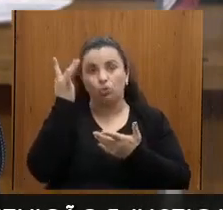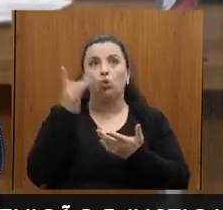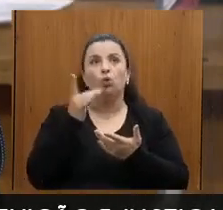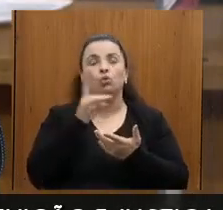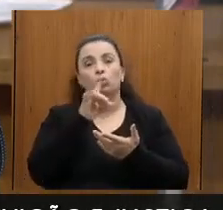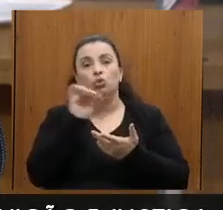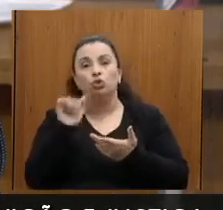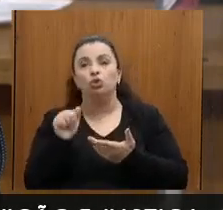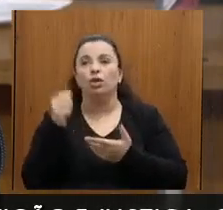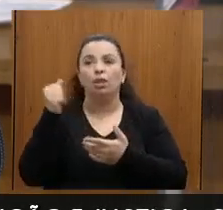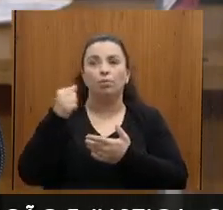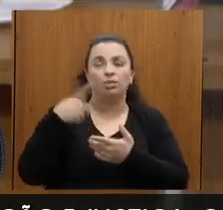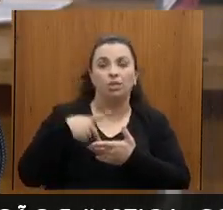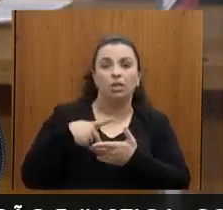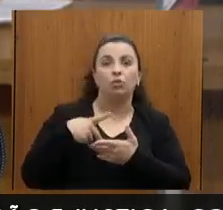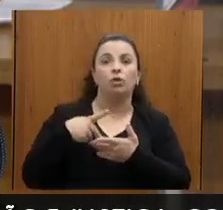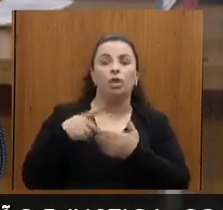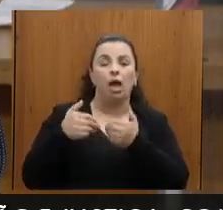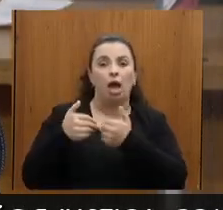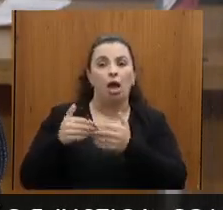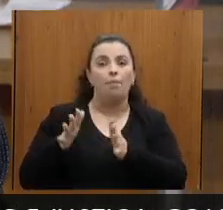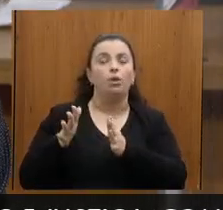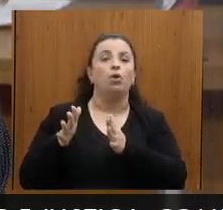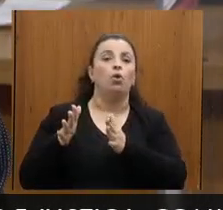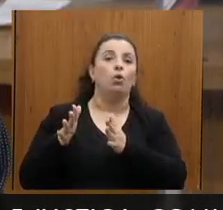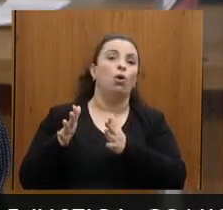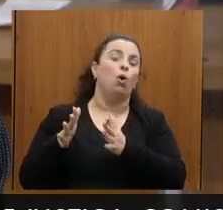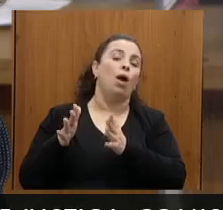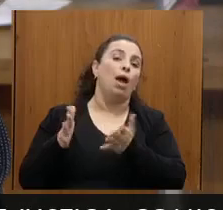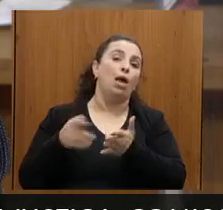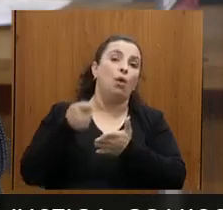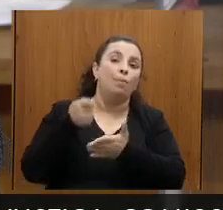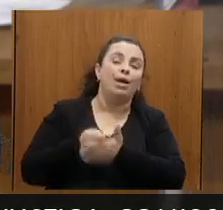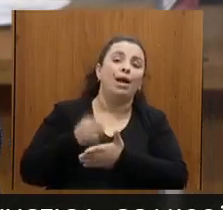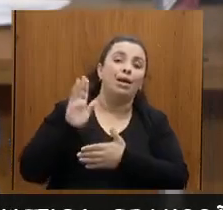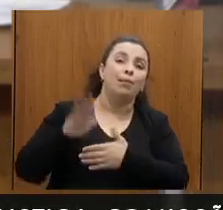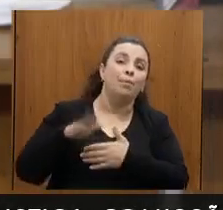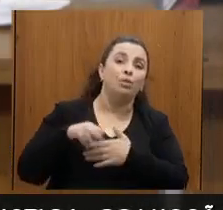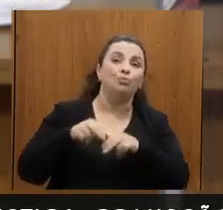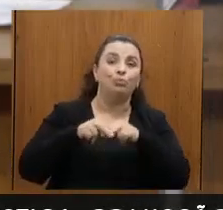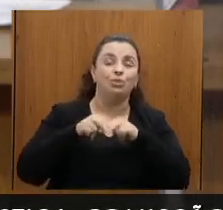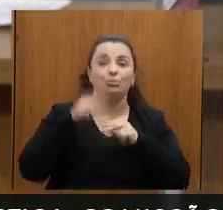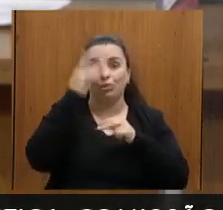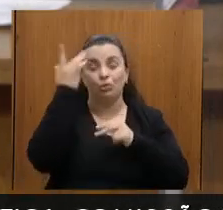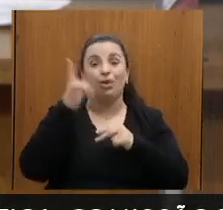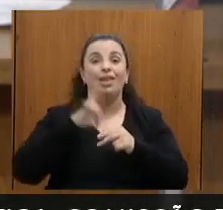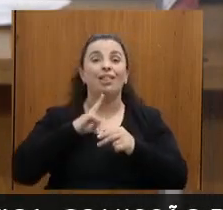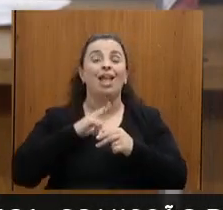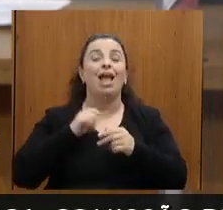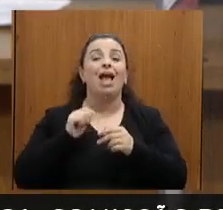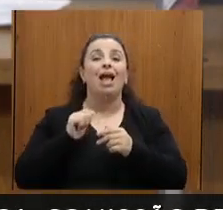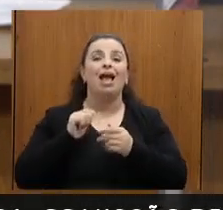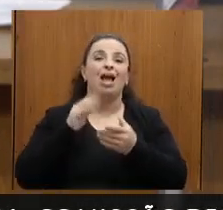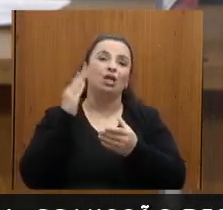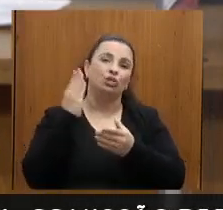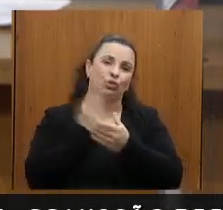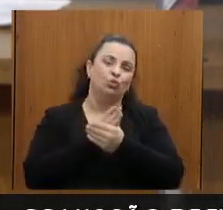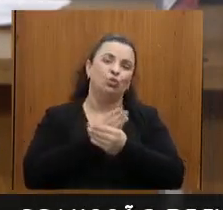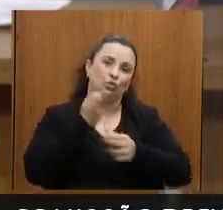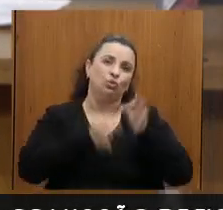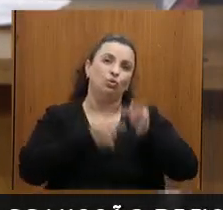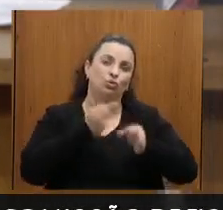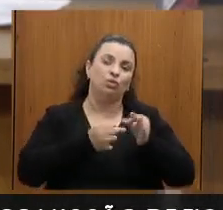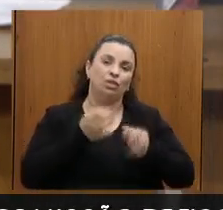de afastamento pela aposentadoria, eu pagaria menos por conta desses que tinham ação na Justiça. Isso aconteceu agora, nesse último mês, em que,